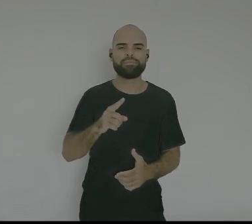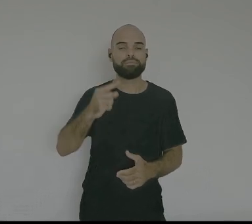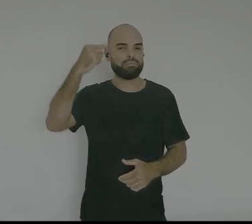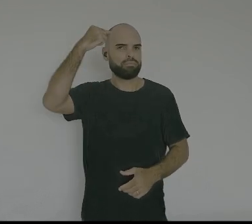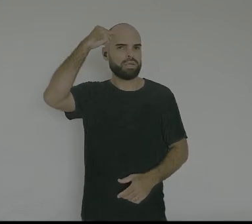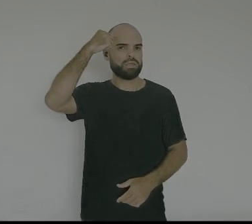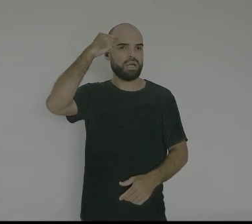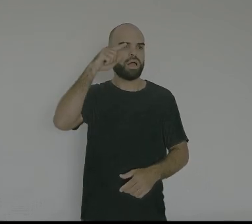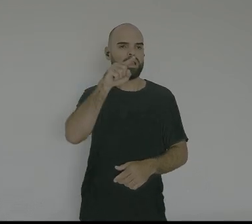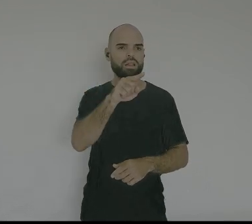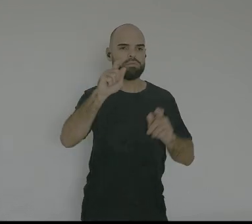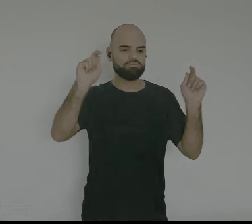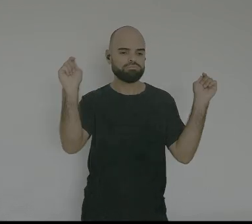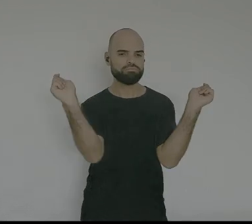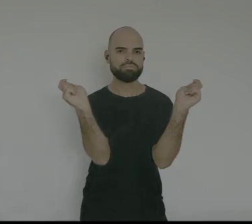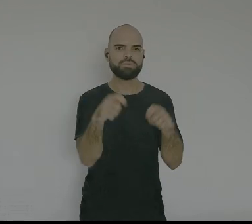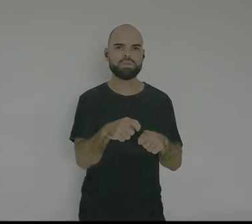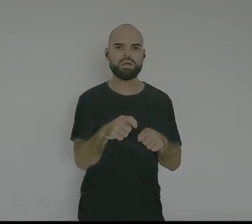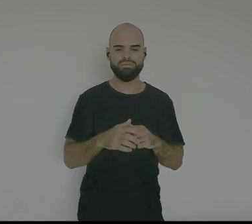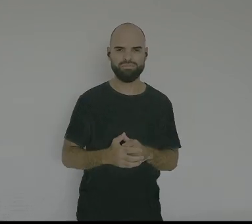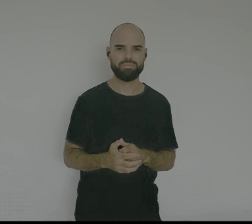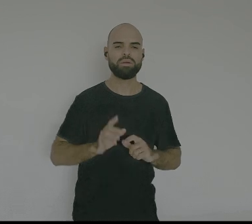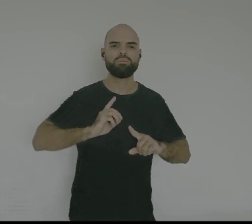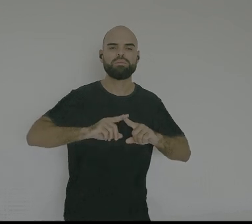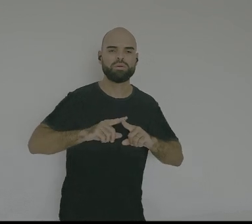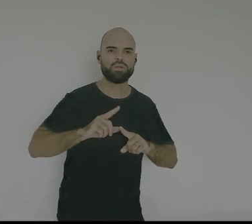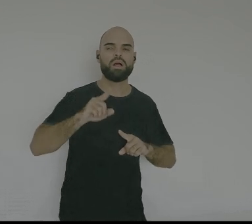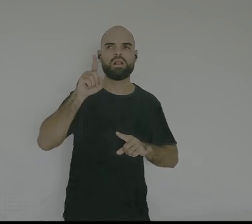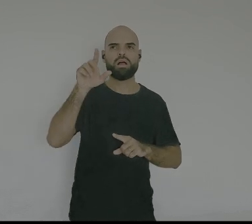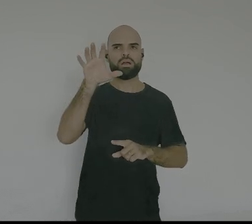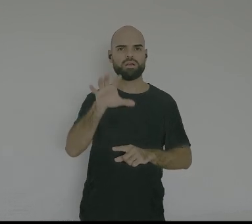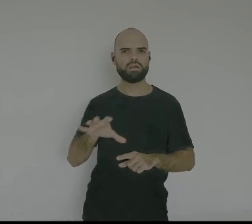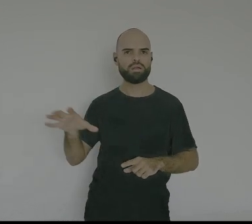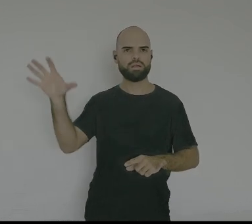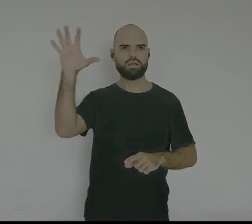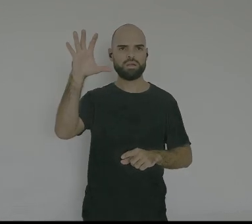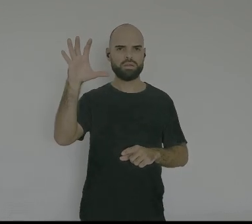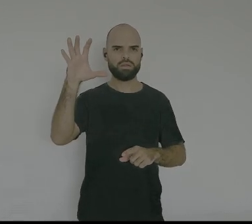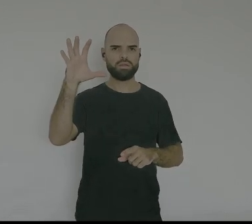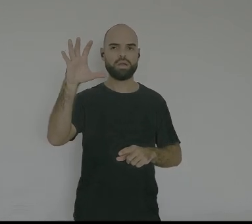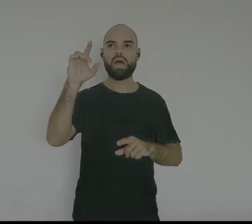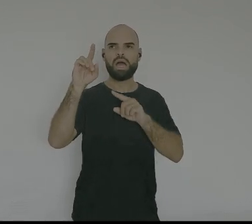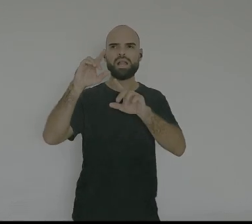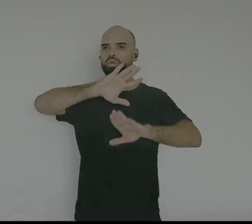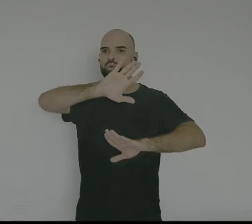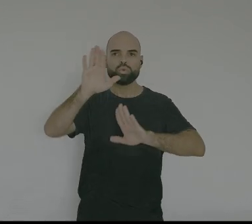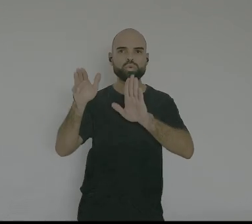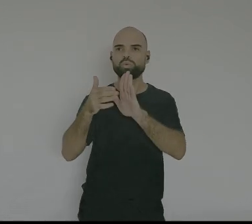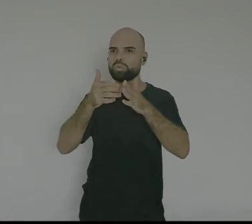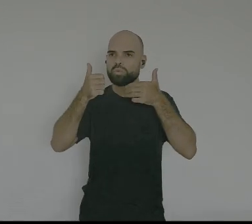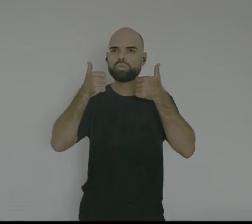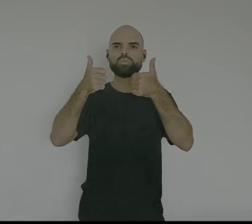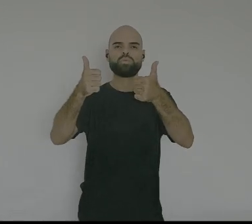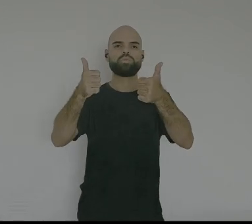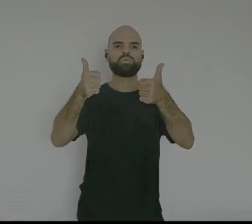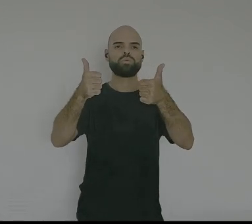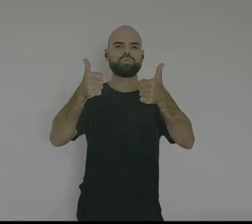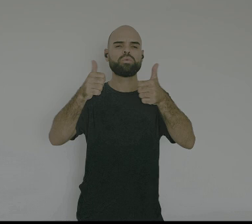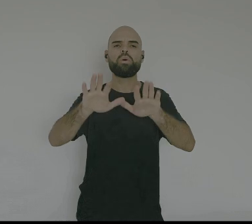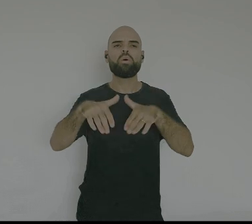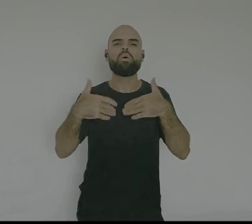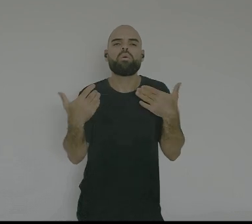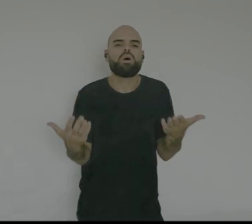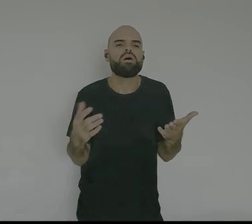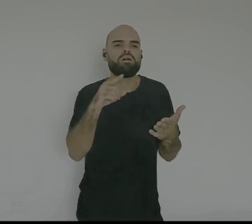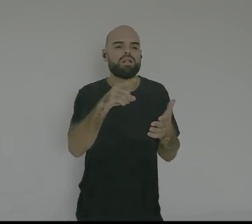da suficiência, que diz que as redes só se completam na macro-região,